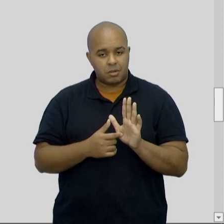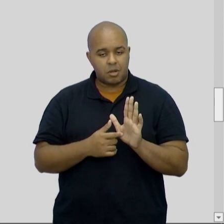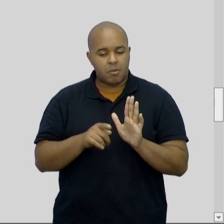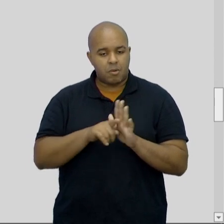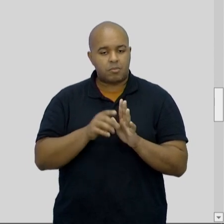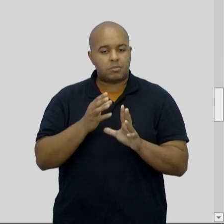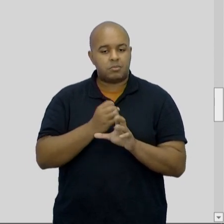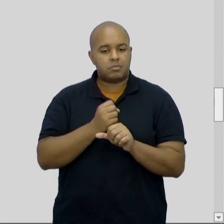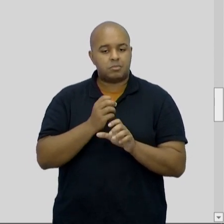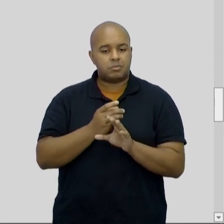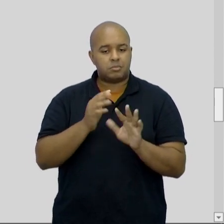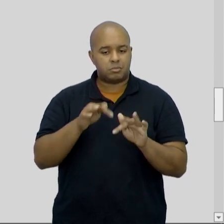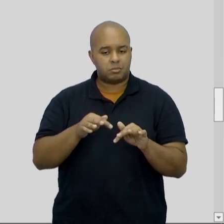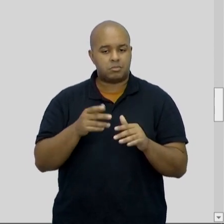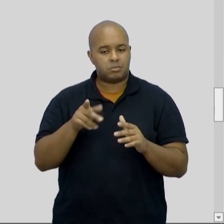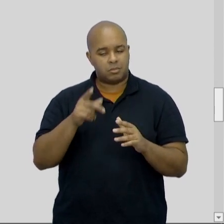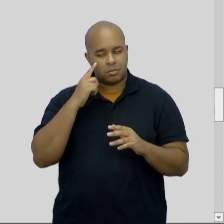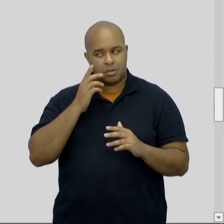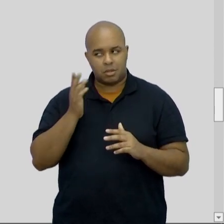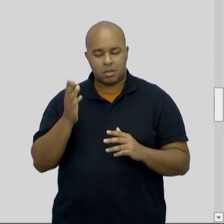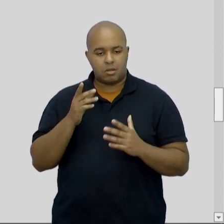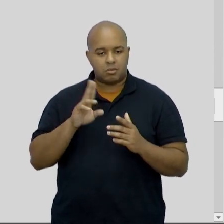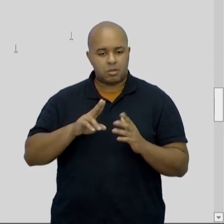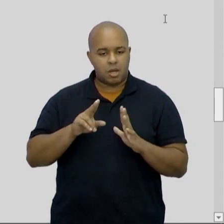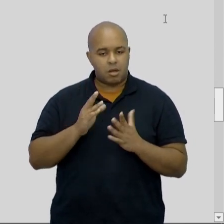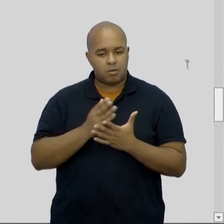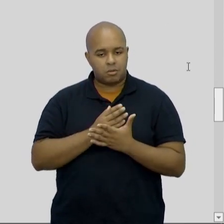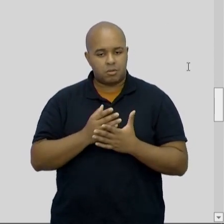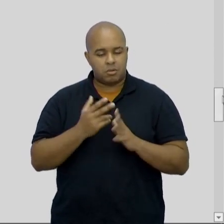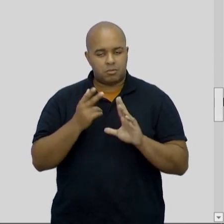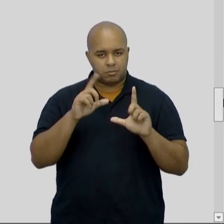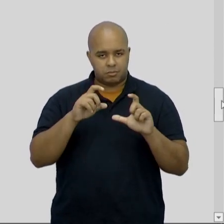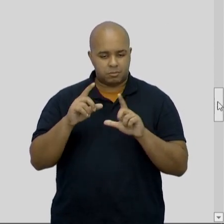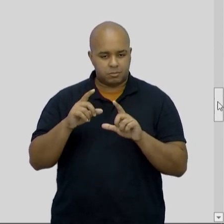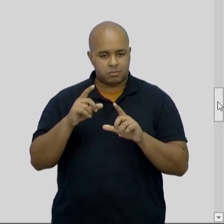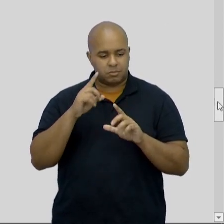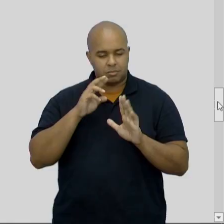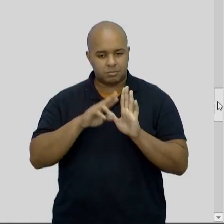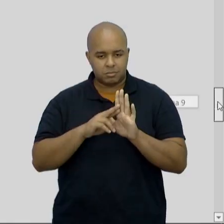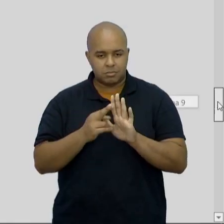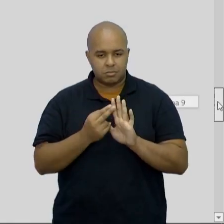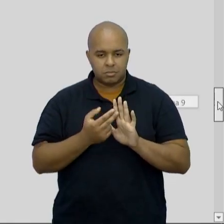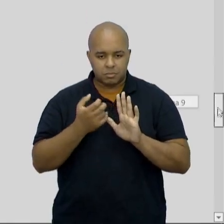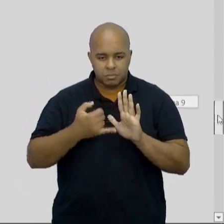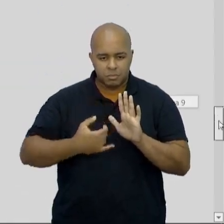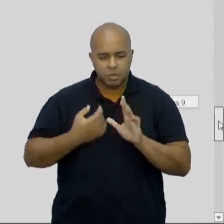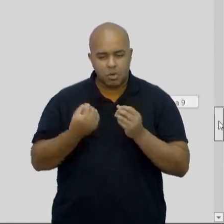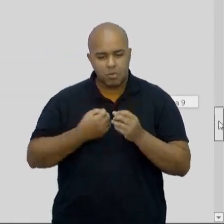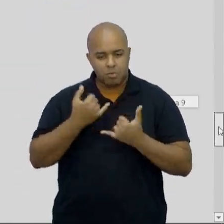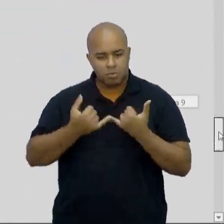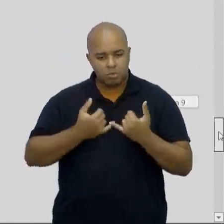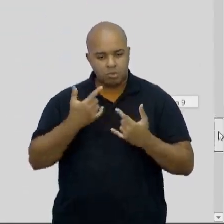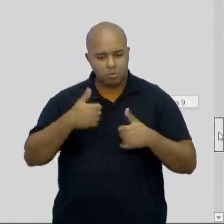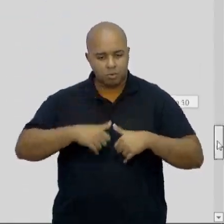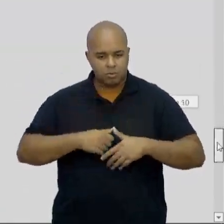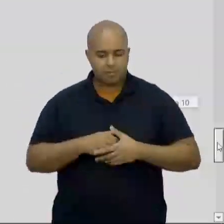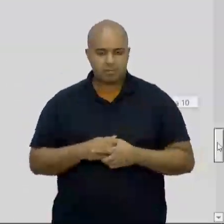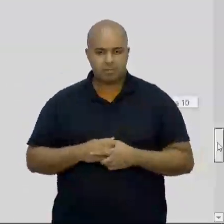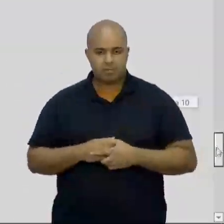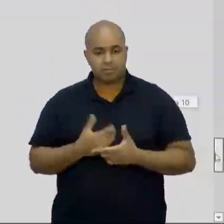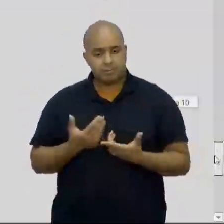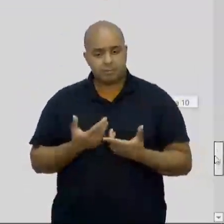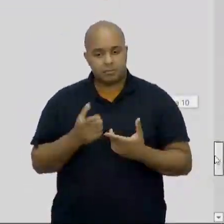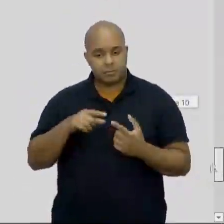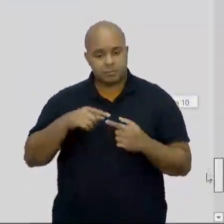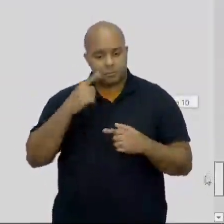da pontuação final, aqui com algumas imagens e ilustrações mostrando como que o jogador ia ficar.